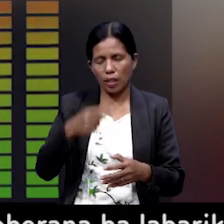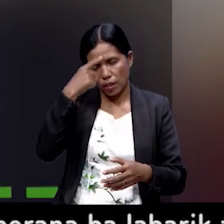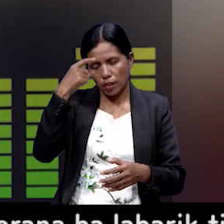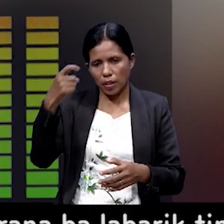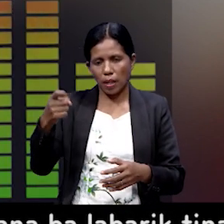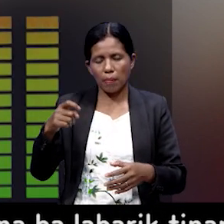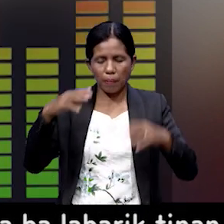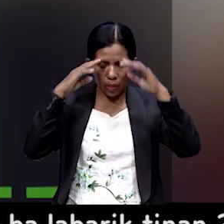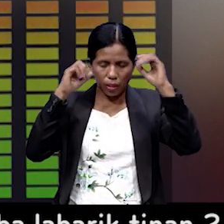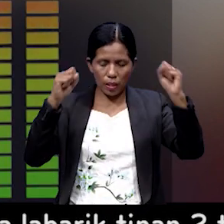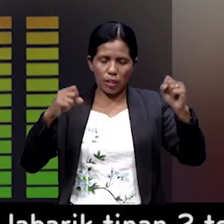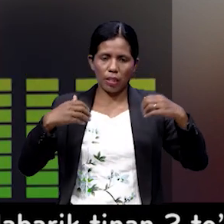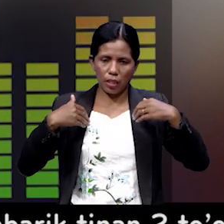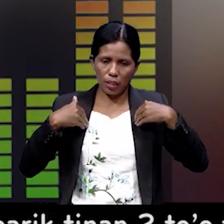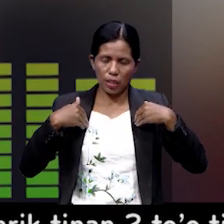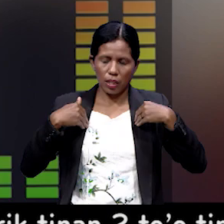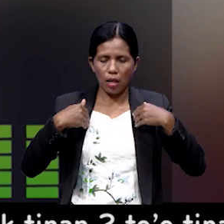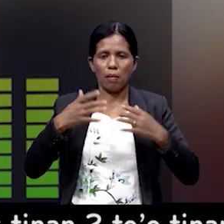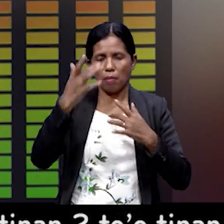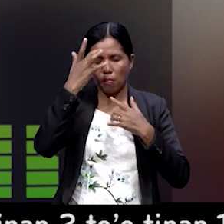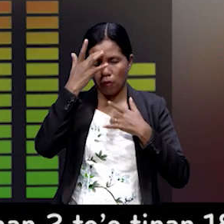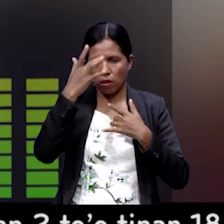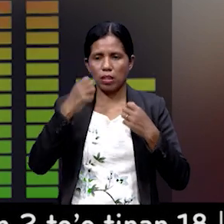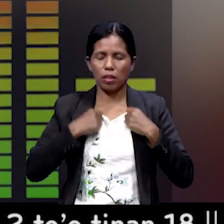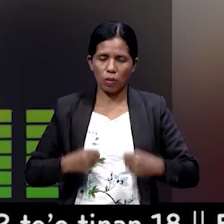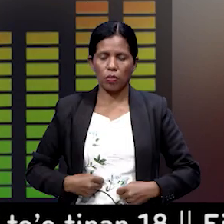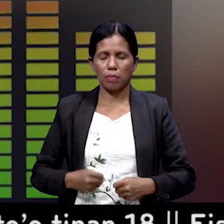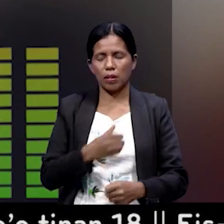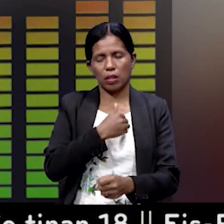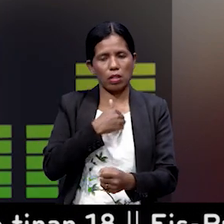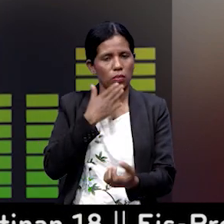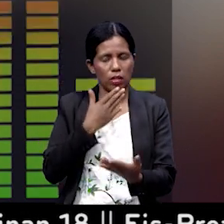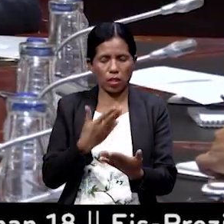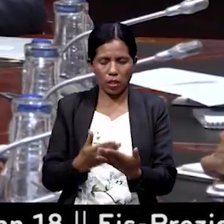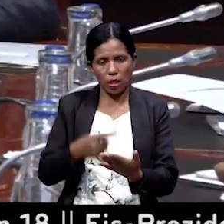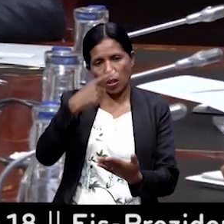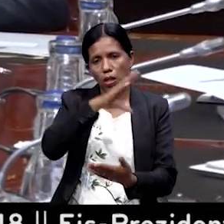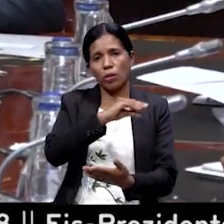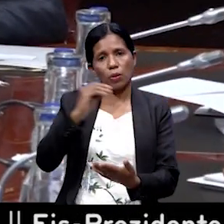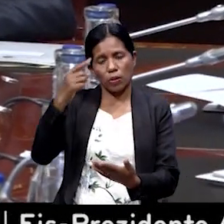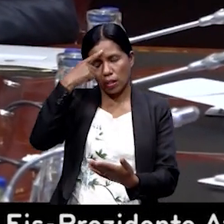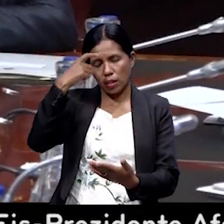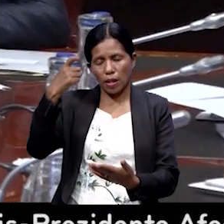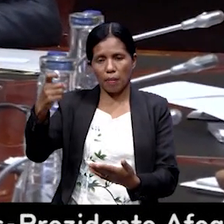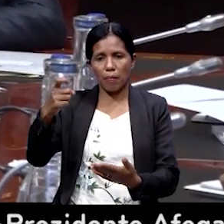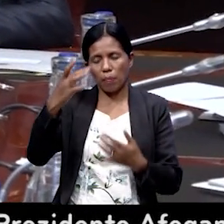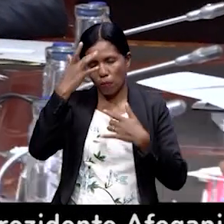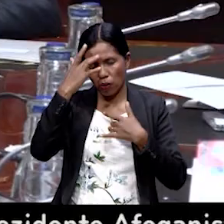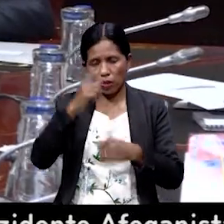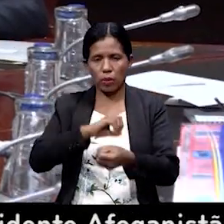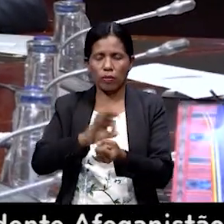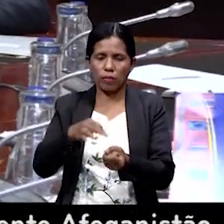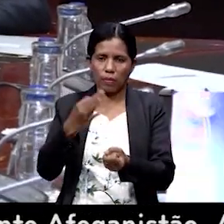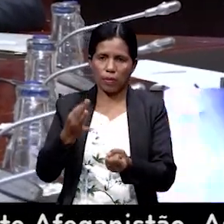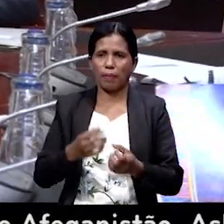presidente, ele presidente decide lá para também a situação de pandemia, né? Presidente da República retém